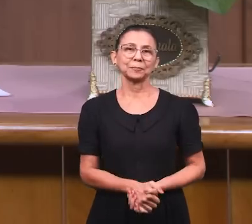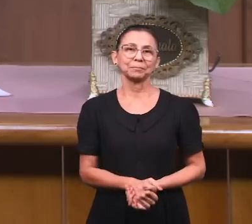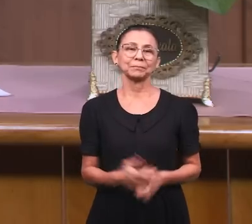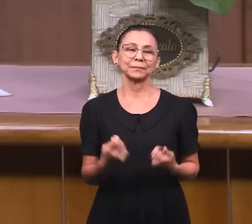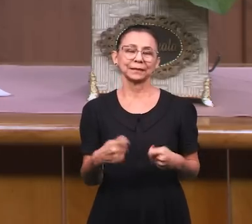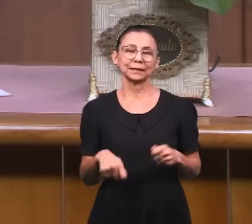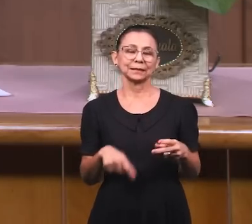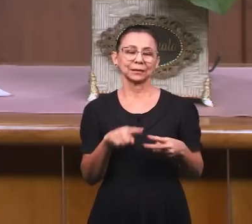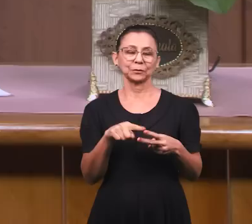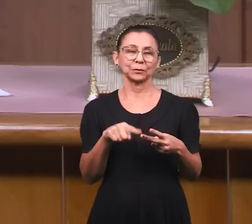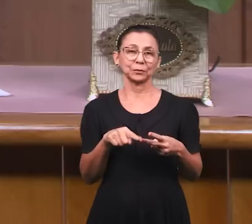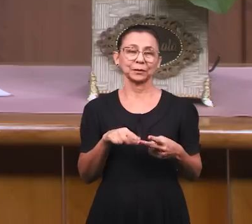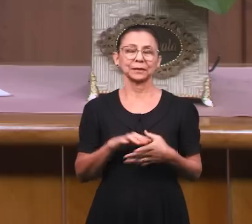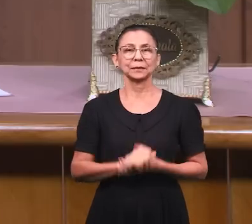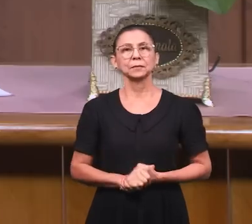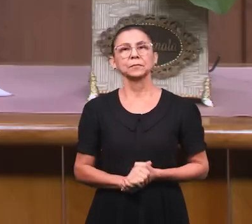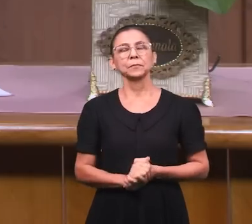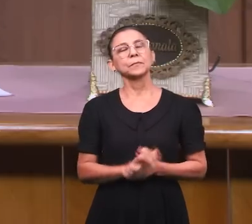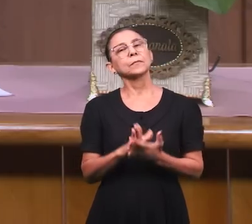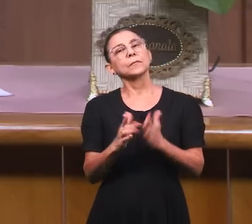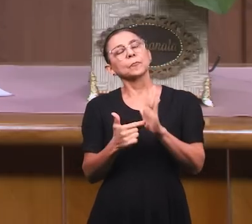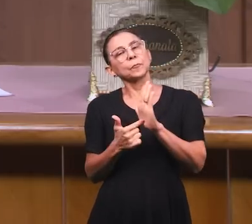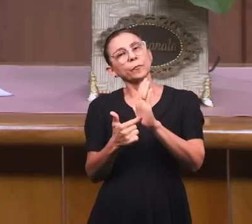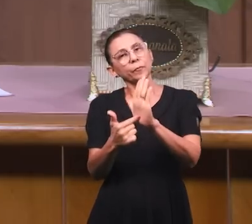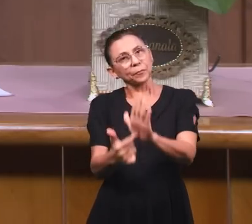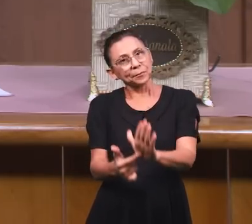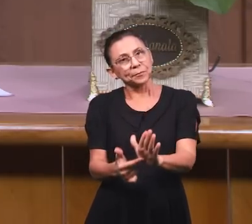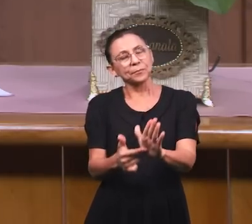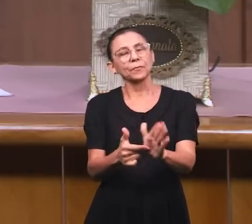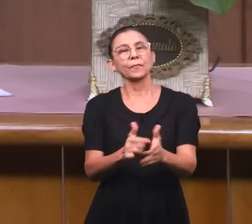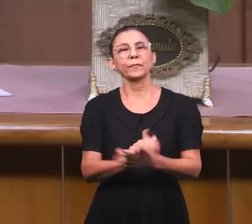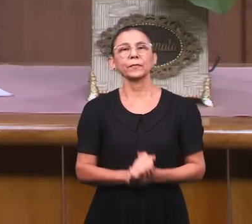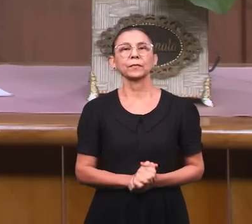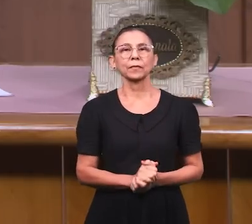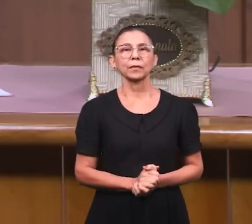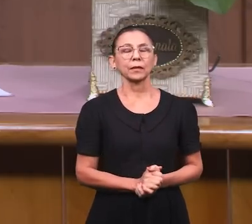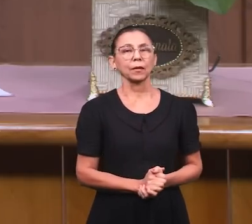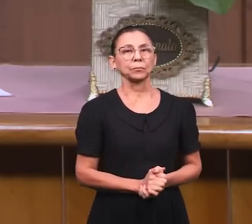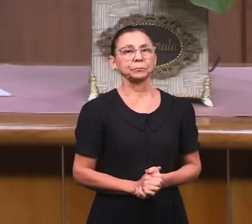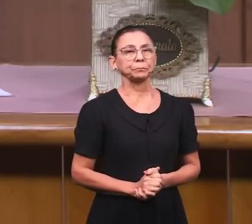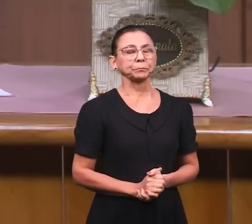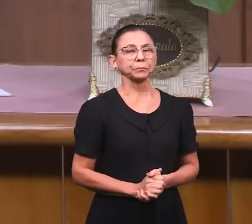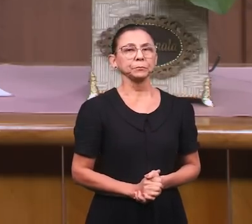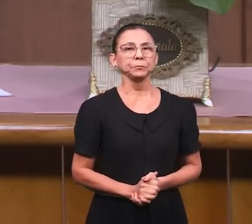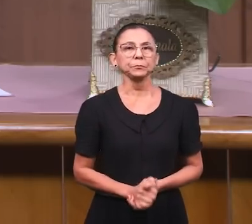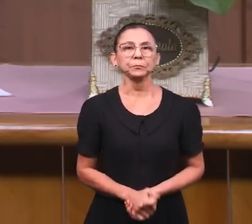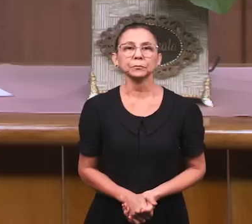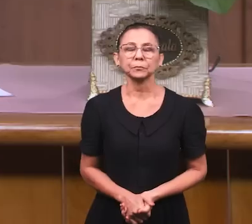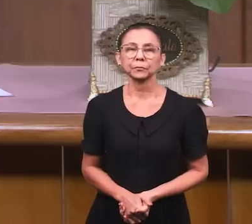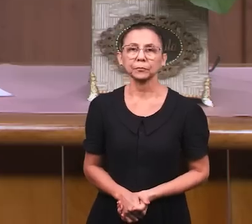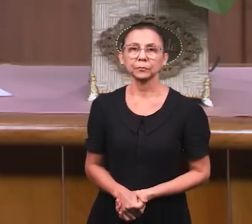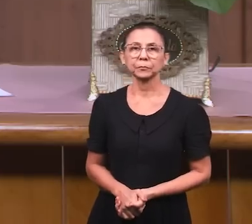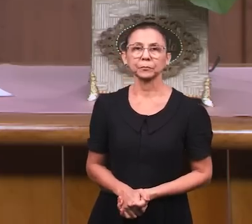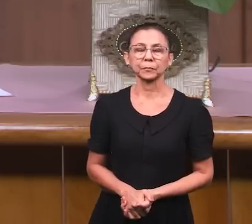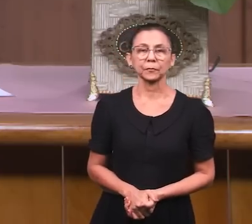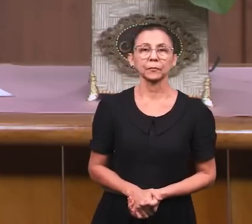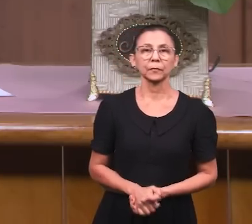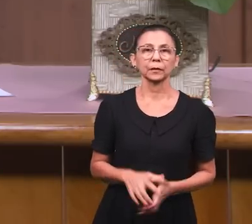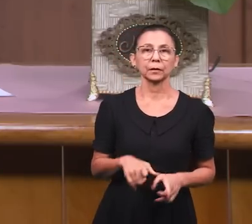O que a palavra nos continua dizendo, Jesus contando aquela parábola, ainda disse que